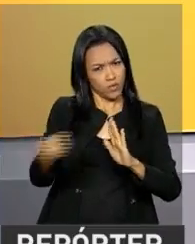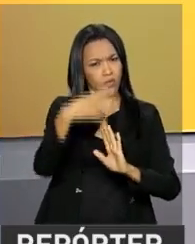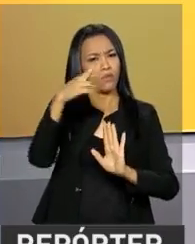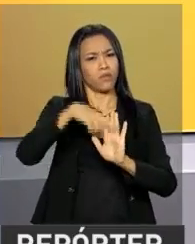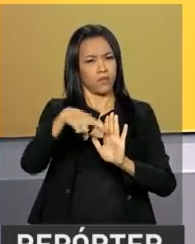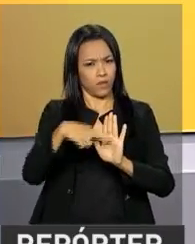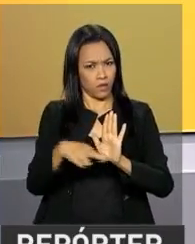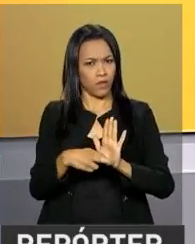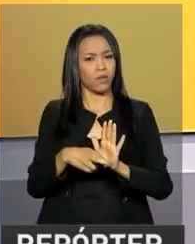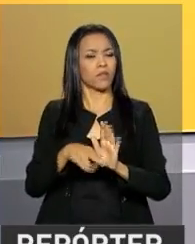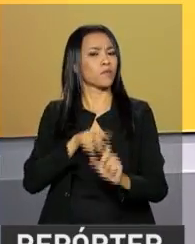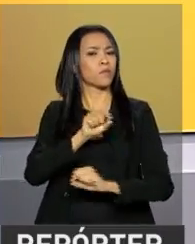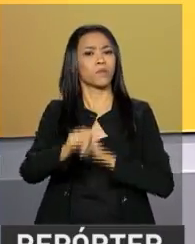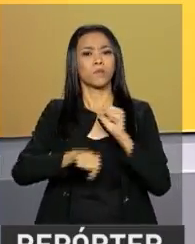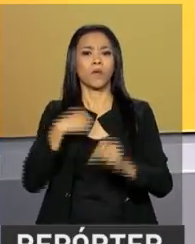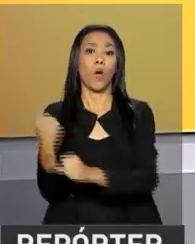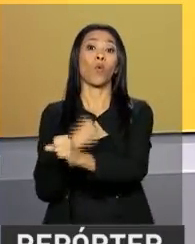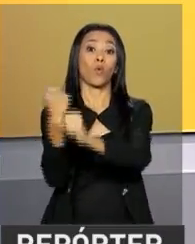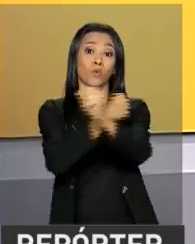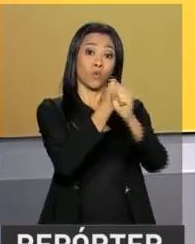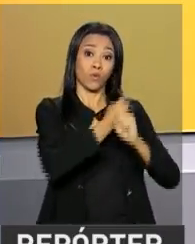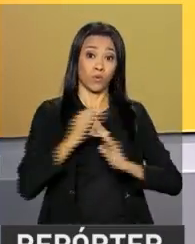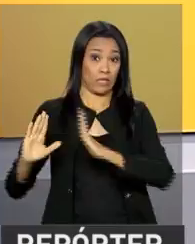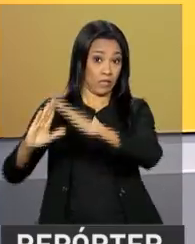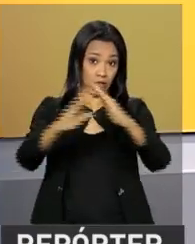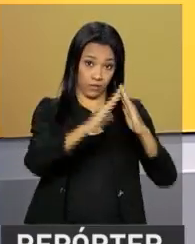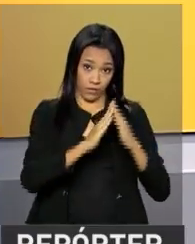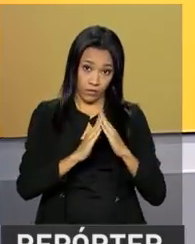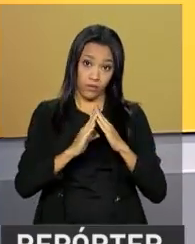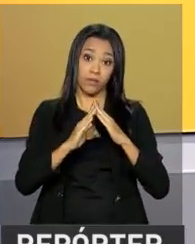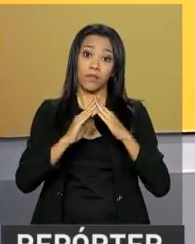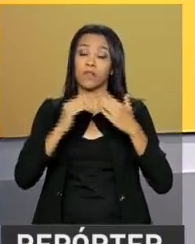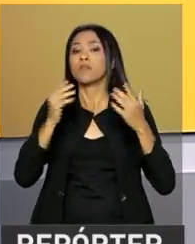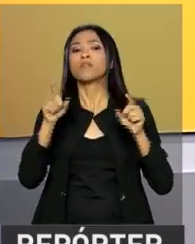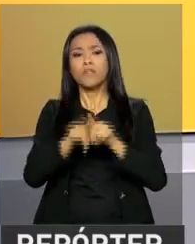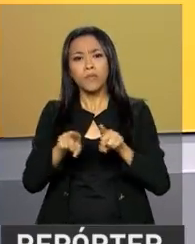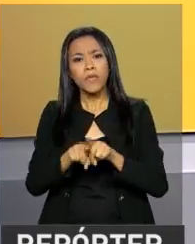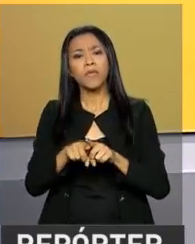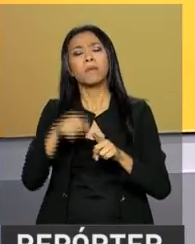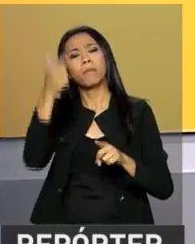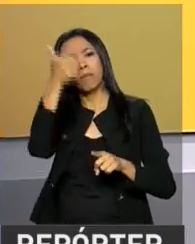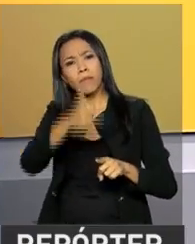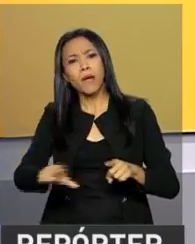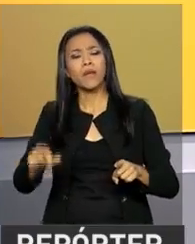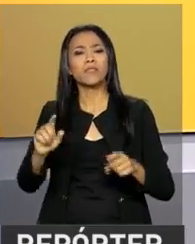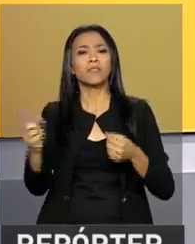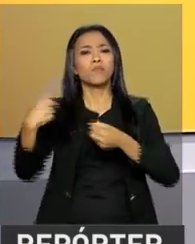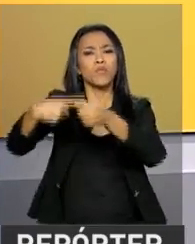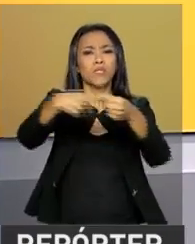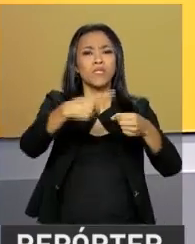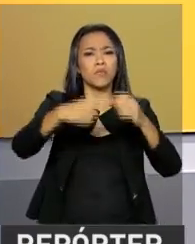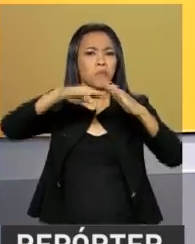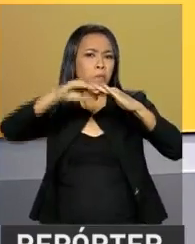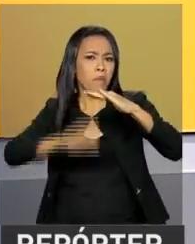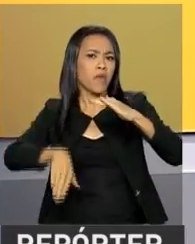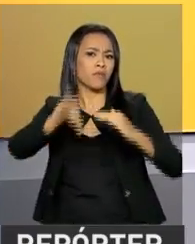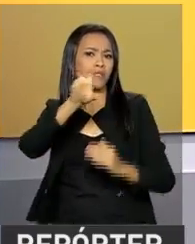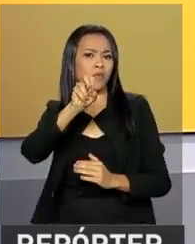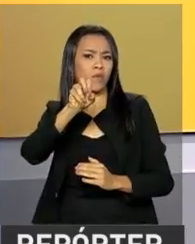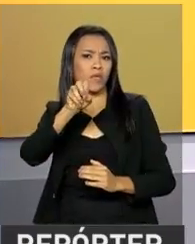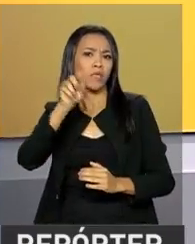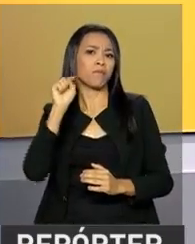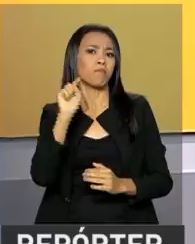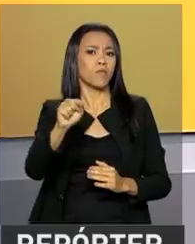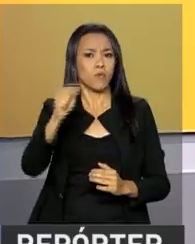critérios para as construções de moradias, como a inclusão de municípios com menos de 50 mil